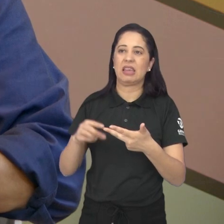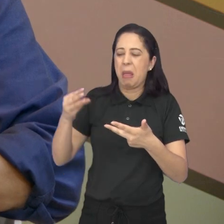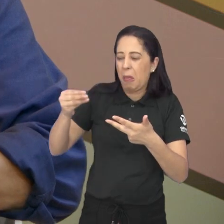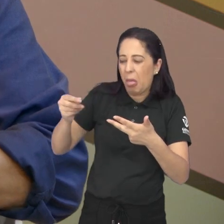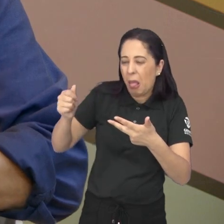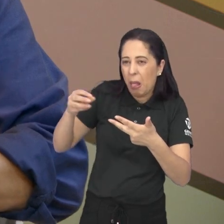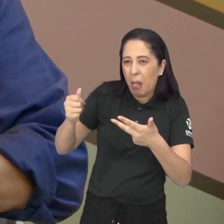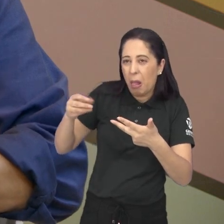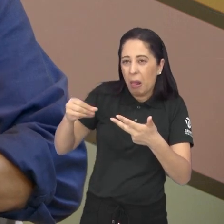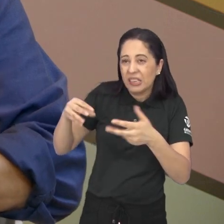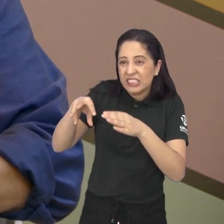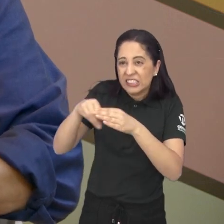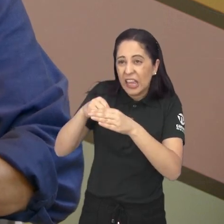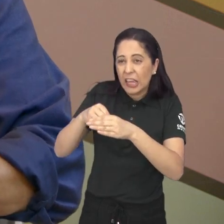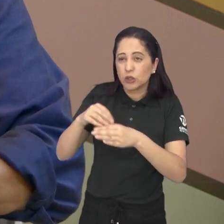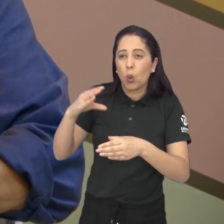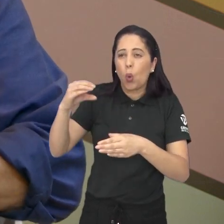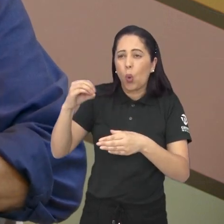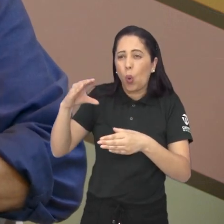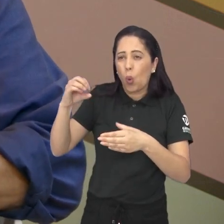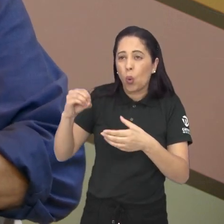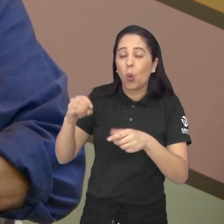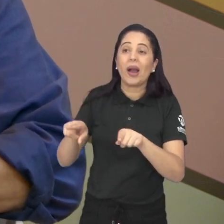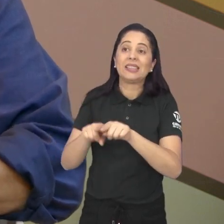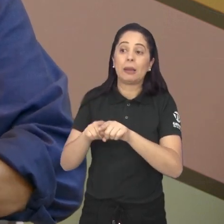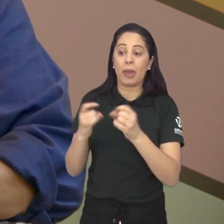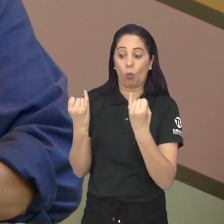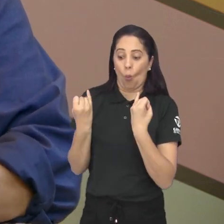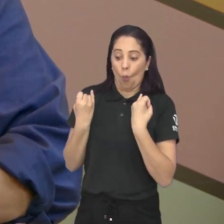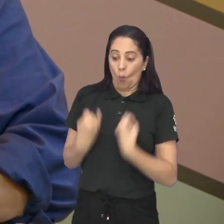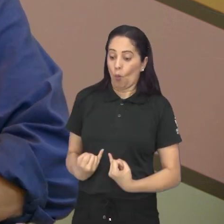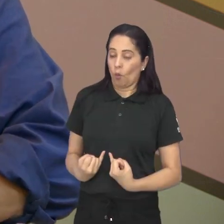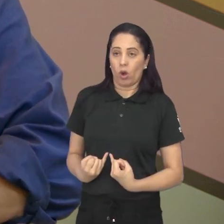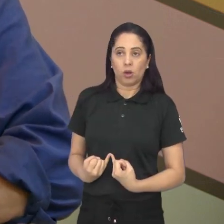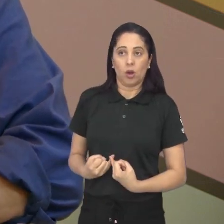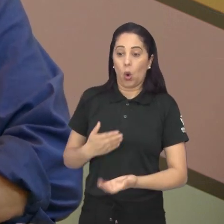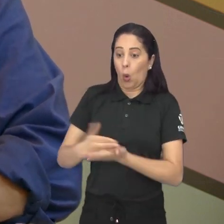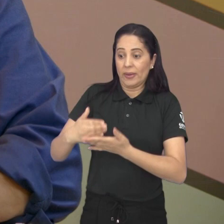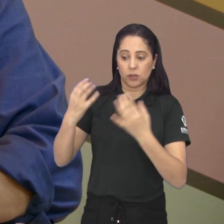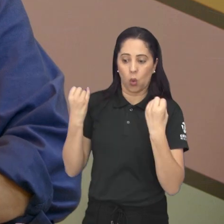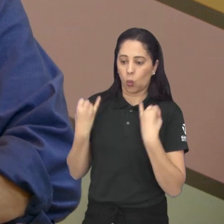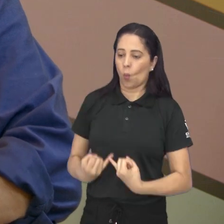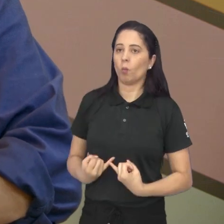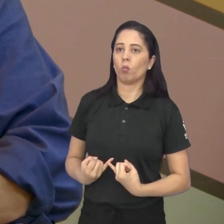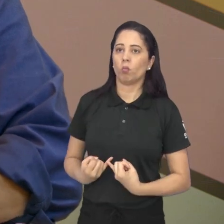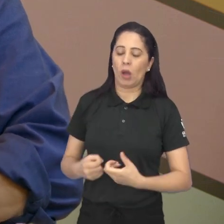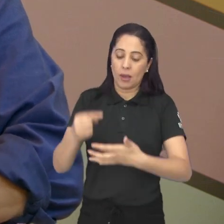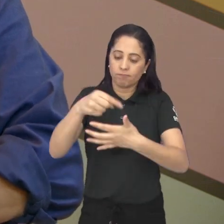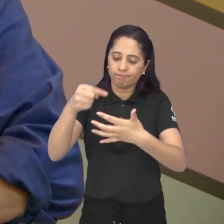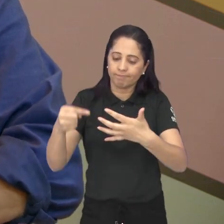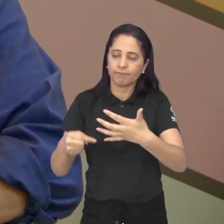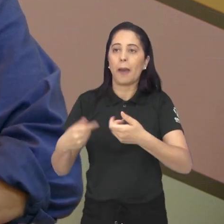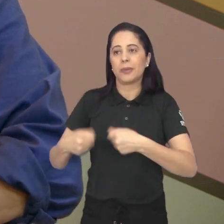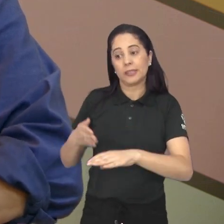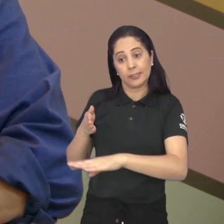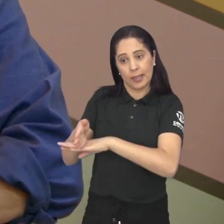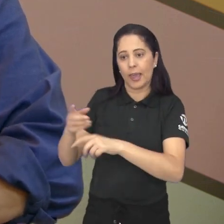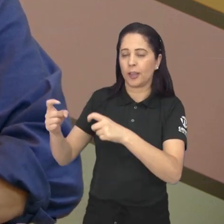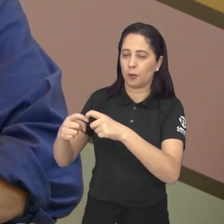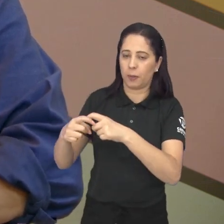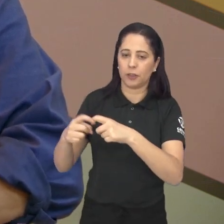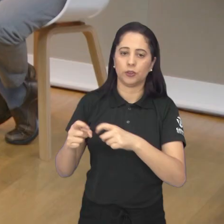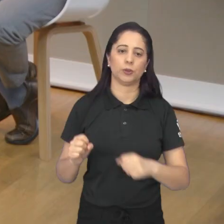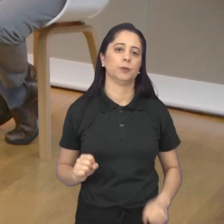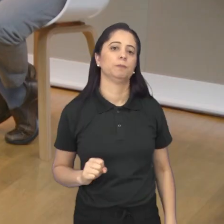sangue, presença de muco nas fezes, perda de peso, são sintomas importantes para você procurar o médico